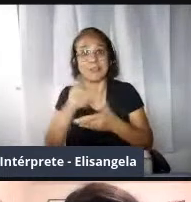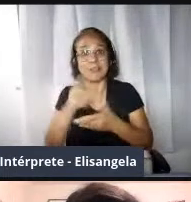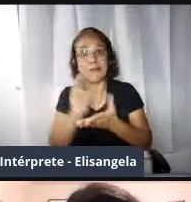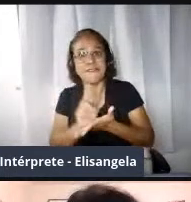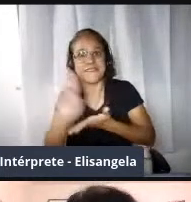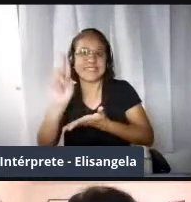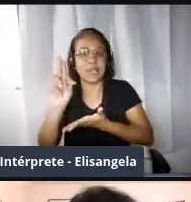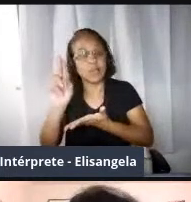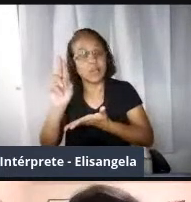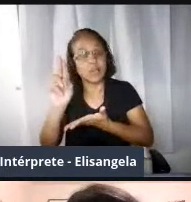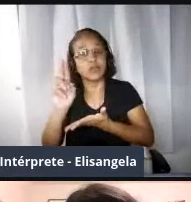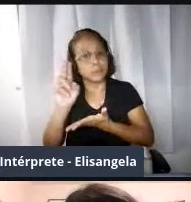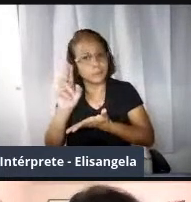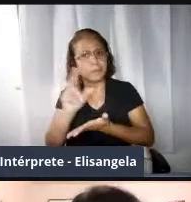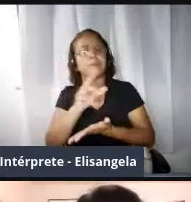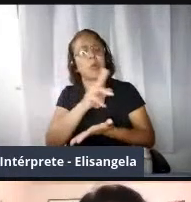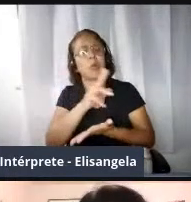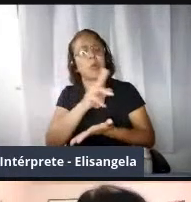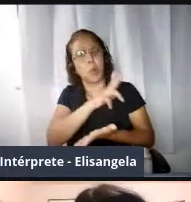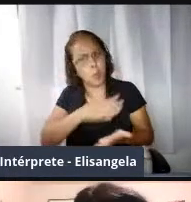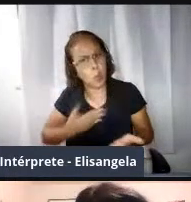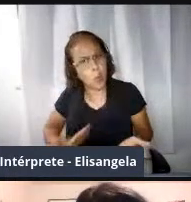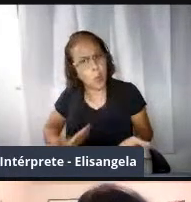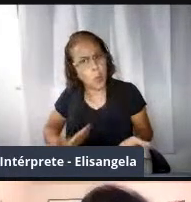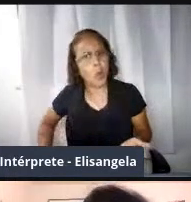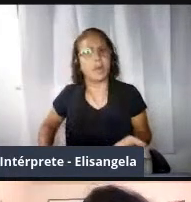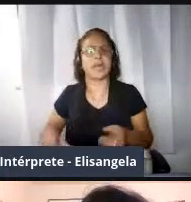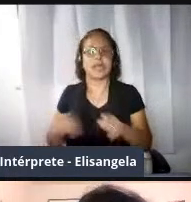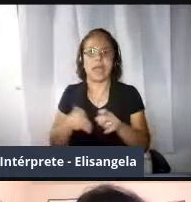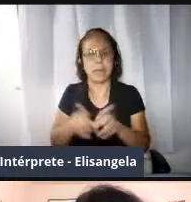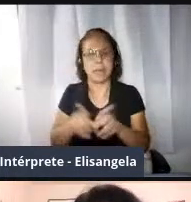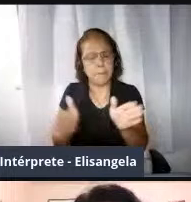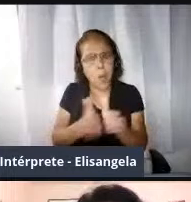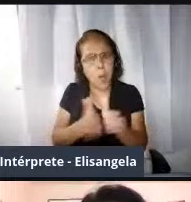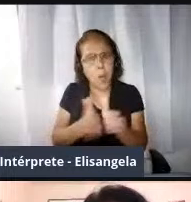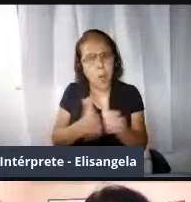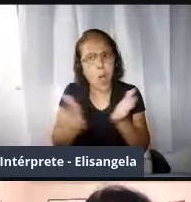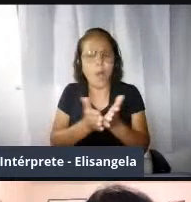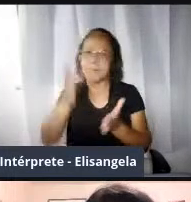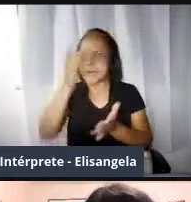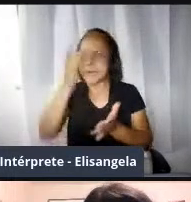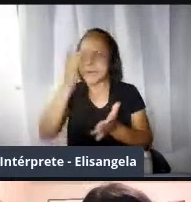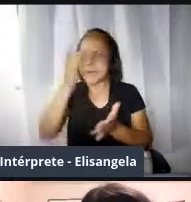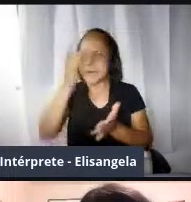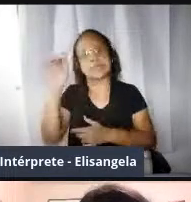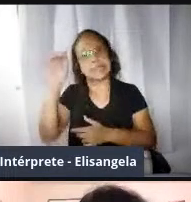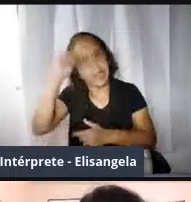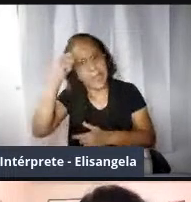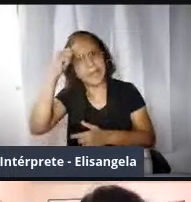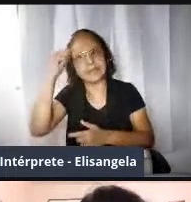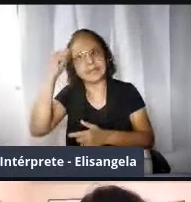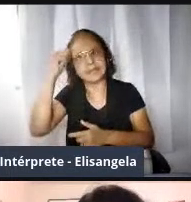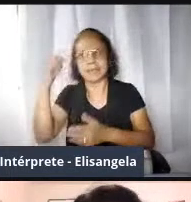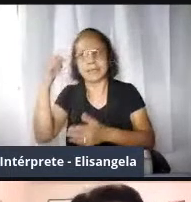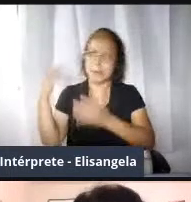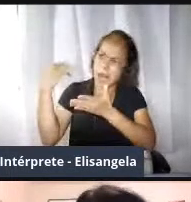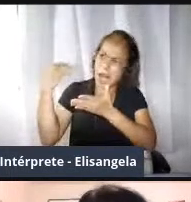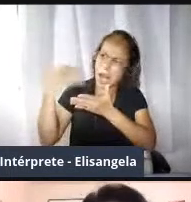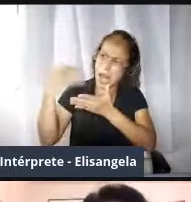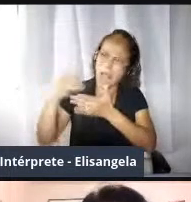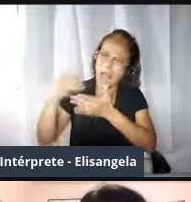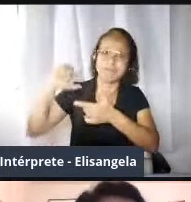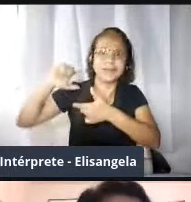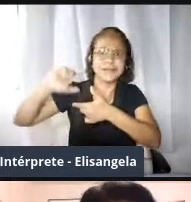negras, pobres, né? Que, por isso, com a sua origem, com a sua trajetória, com seu espaço,